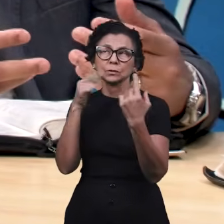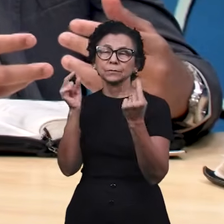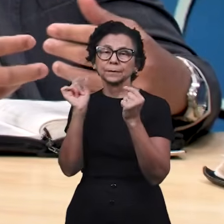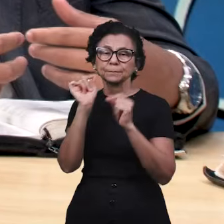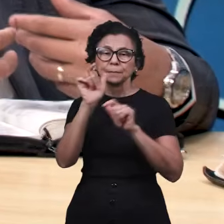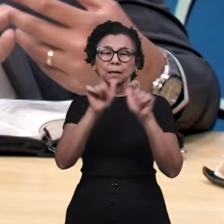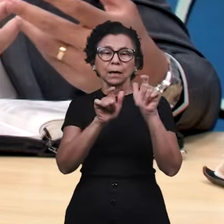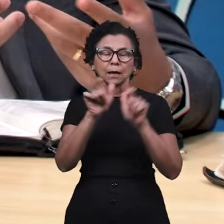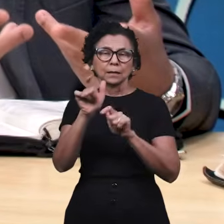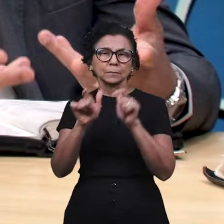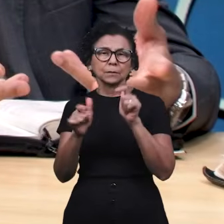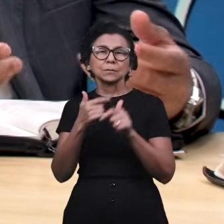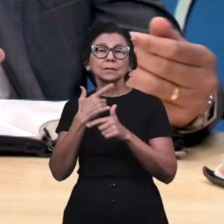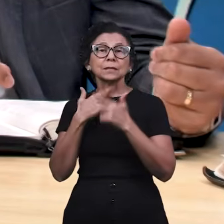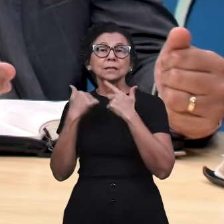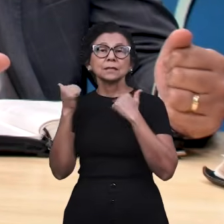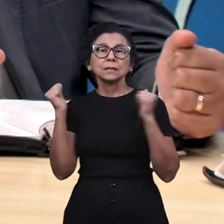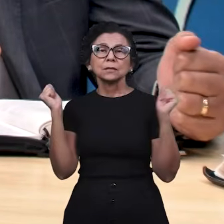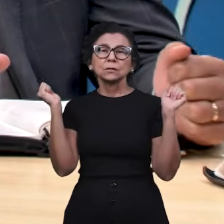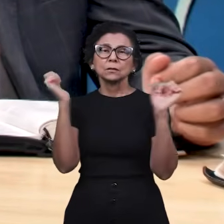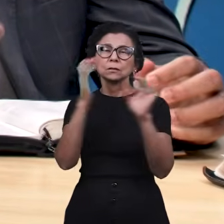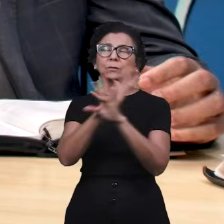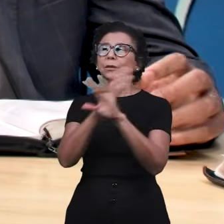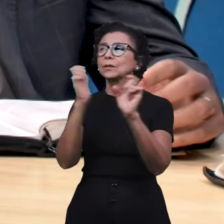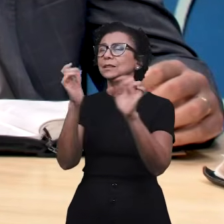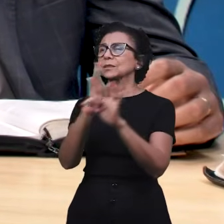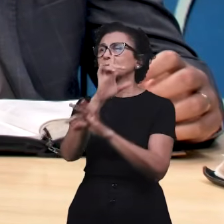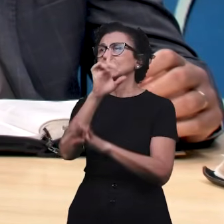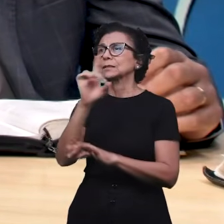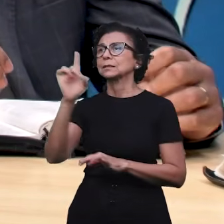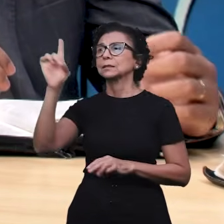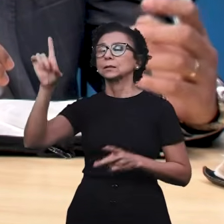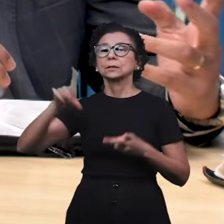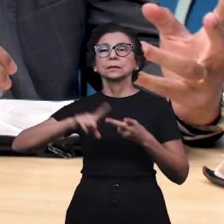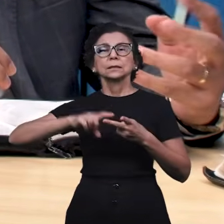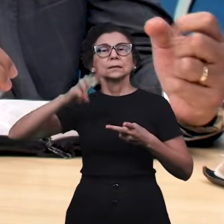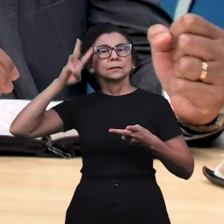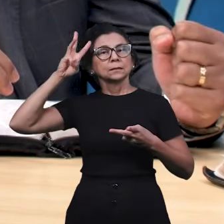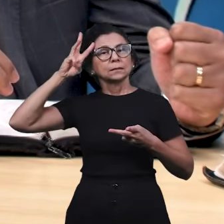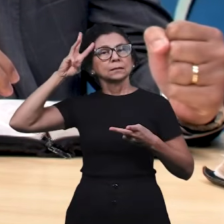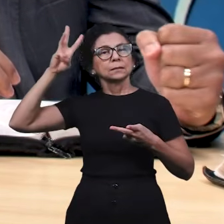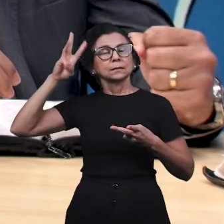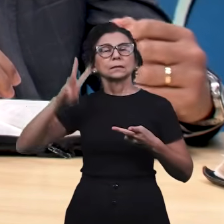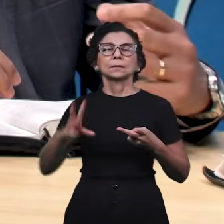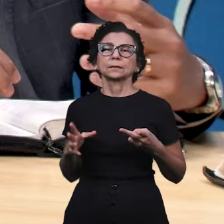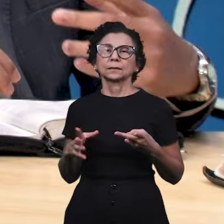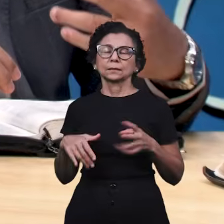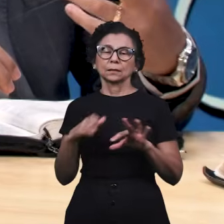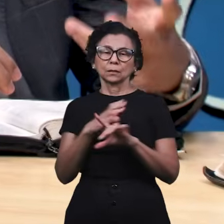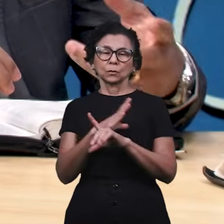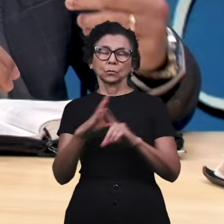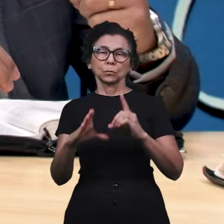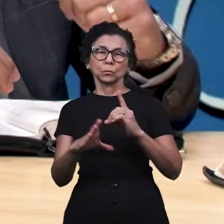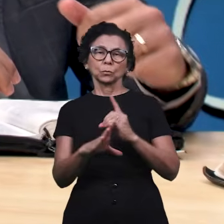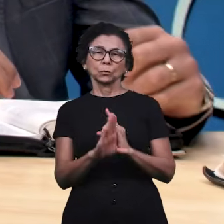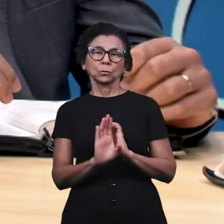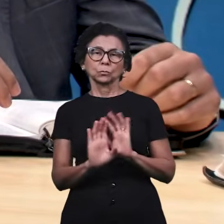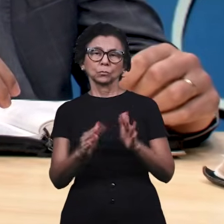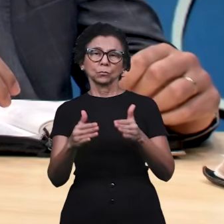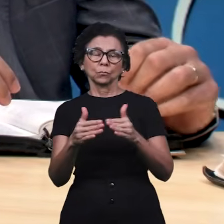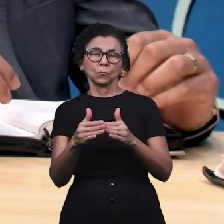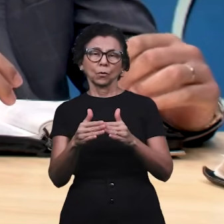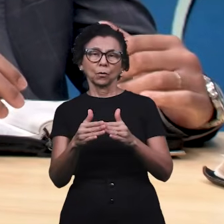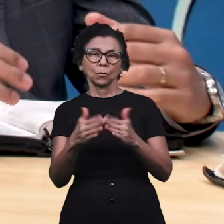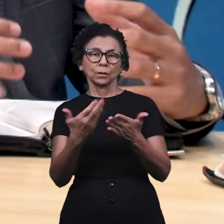corações a glorificação ao Senhor. Na terça-feira temos os cultos também de estudos, a